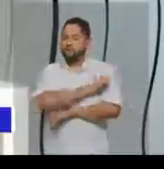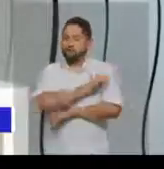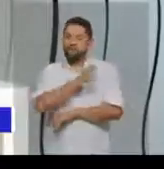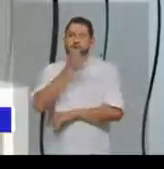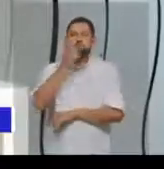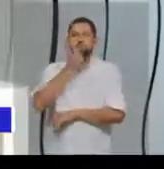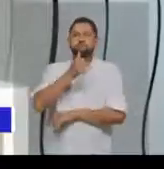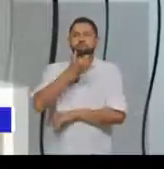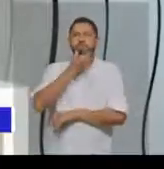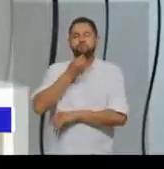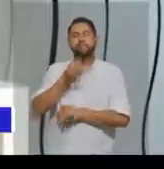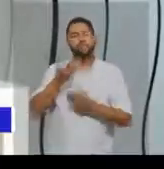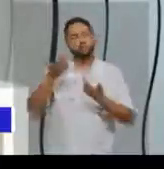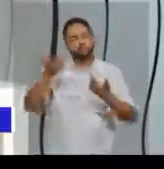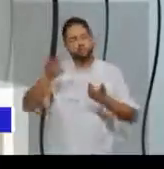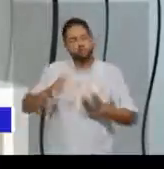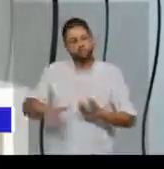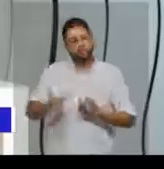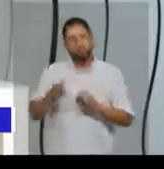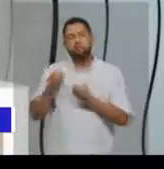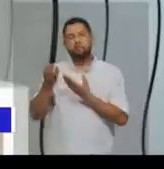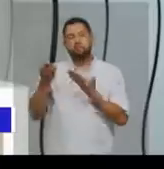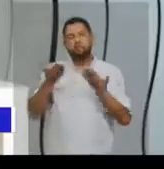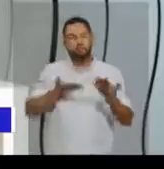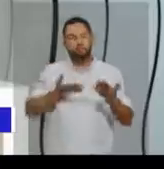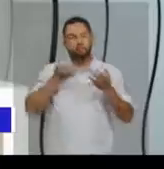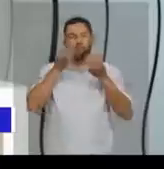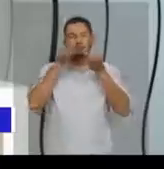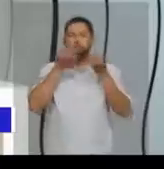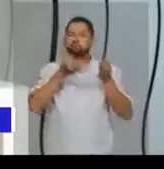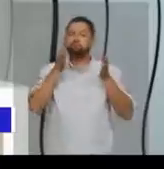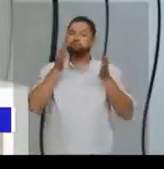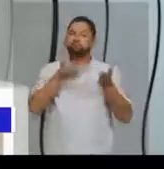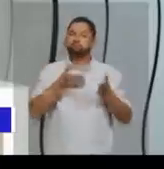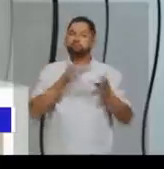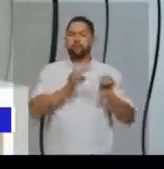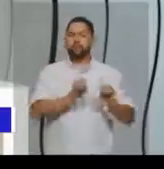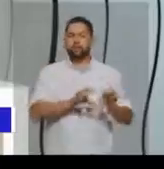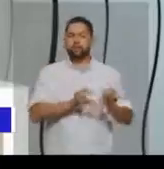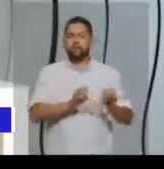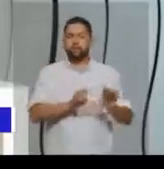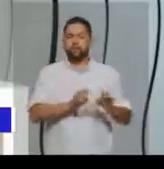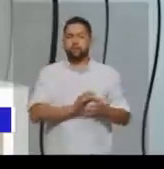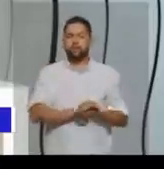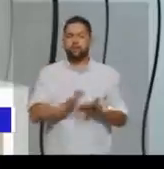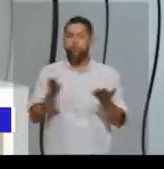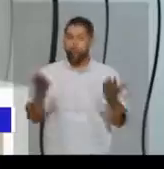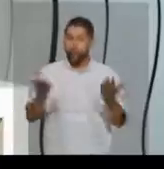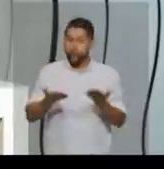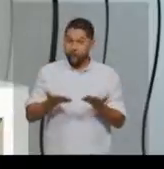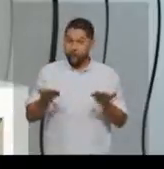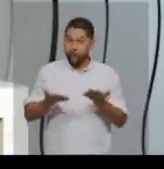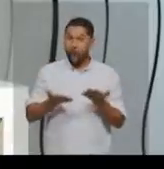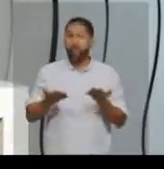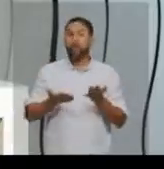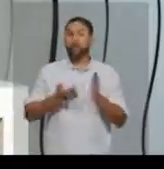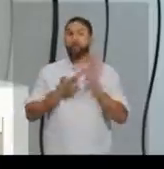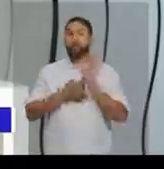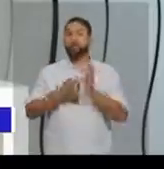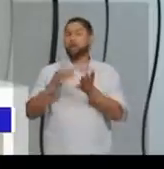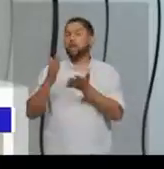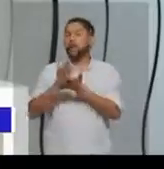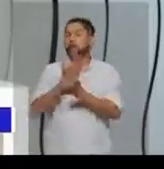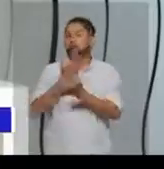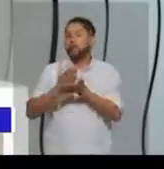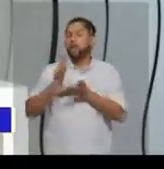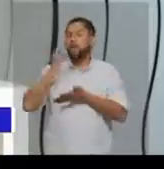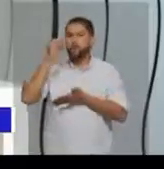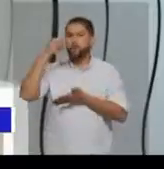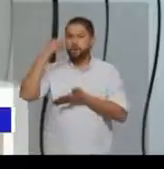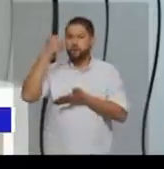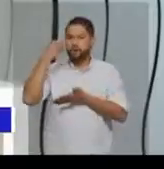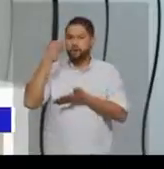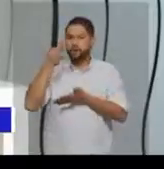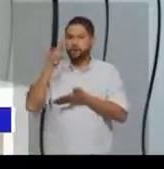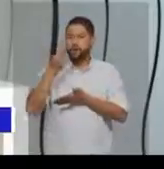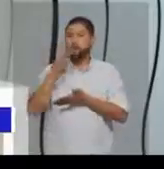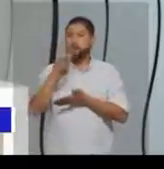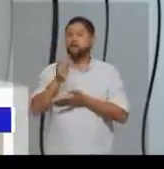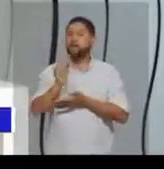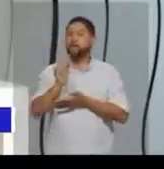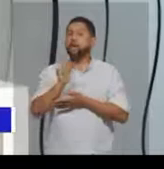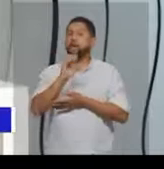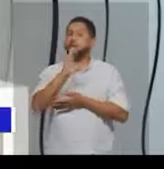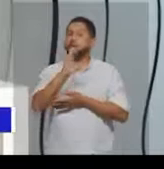Olá, alunas, sejam mais uma vez bem-vindos ao Se Liga na Educação. Hoje nós vamos trabalhar com alguns experimentos para falarmos